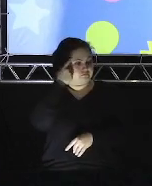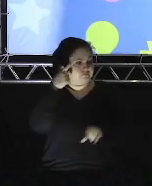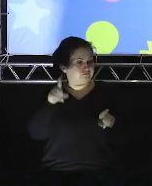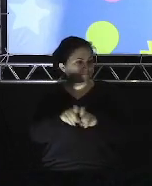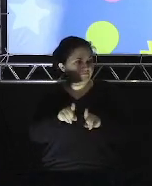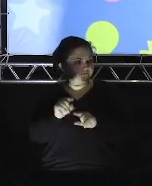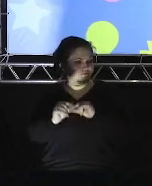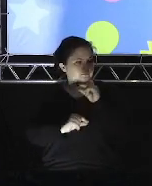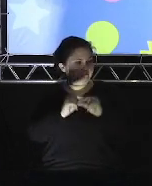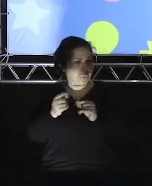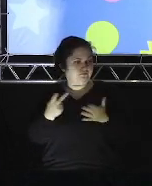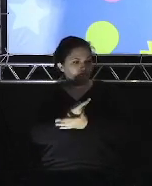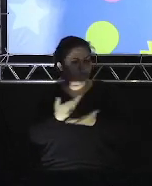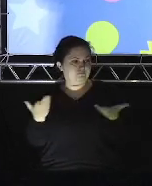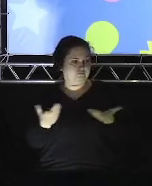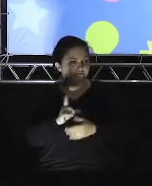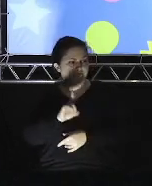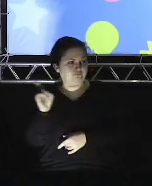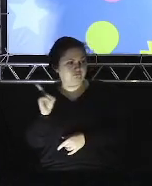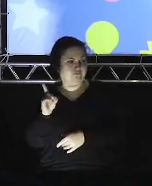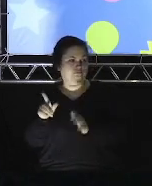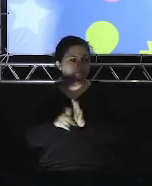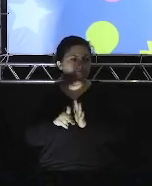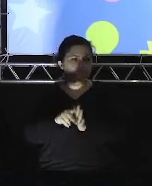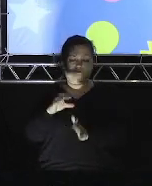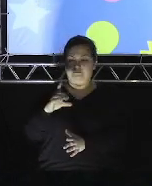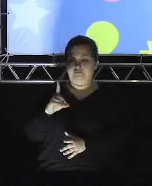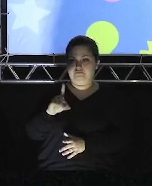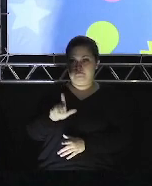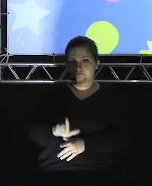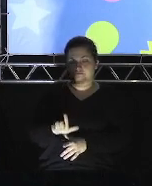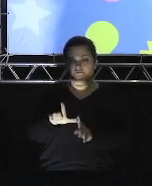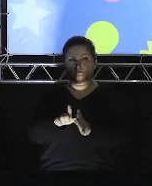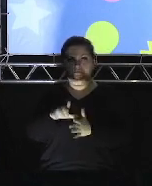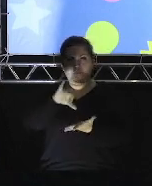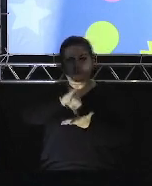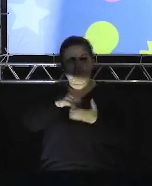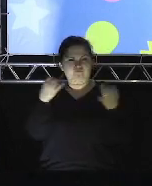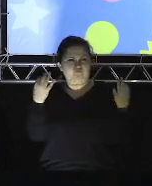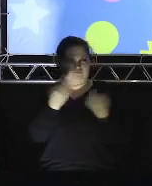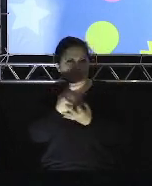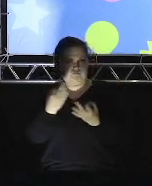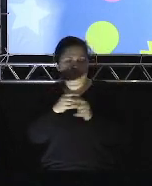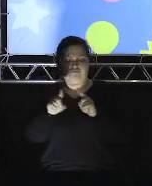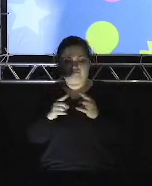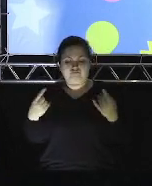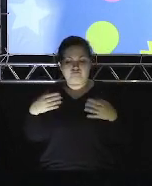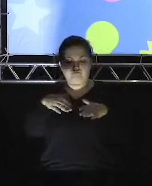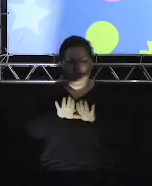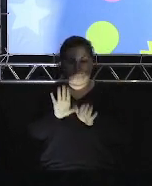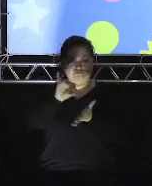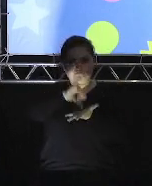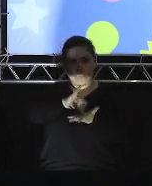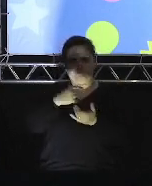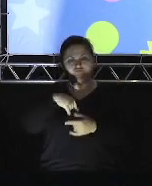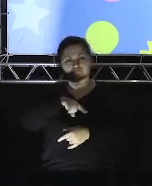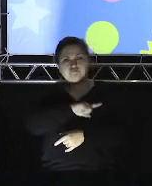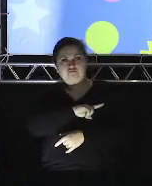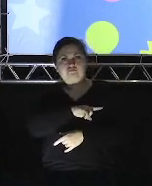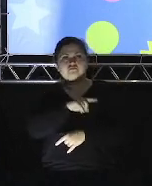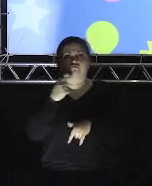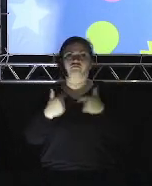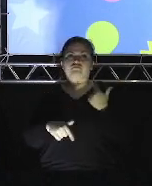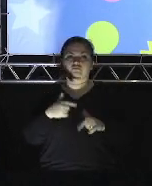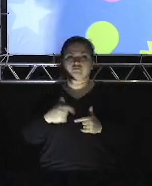E aí um pouco do que está acontecendo lá. Lá é um CDE, um centro de excelência. É uma área centralizada em que a gente